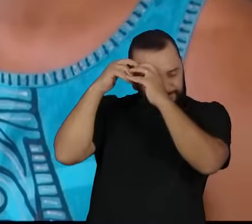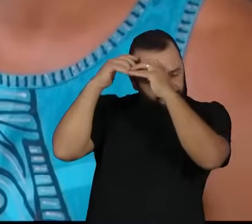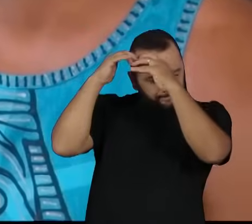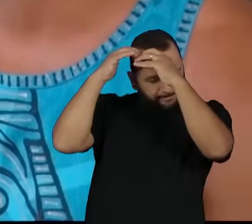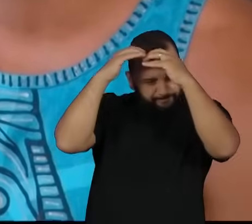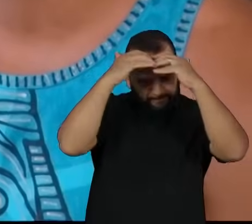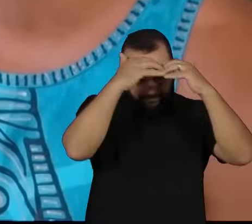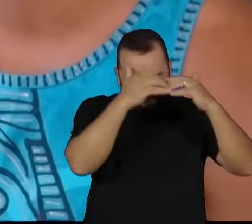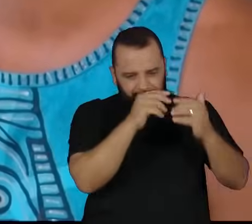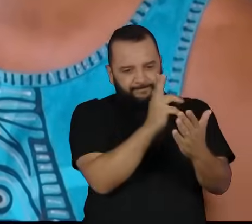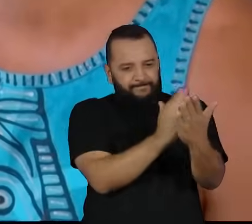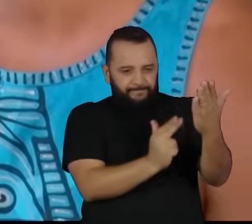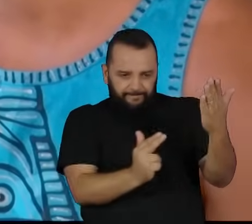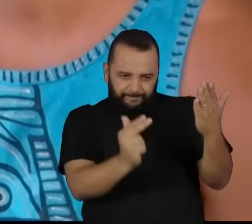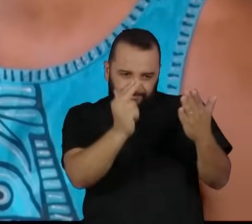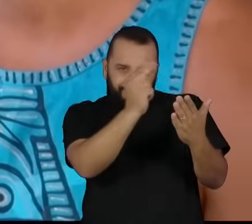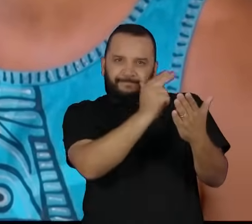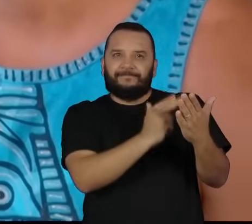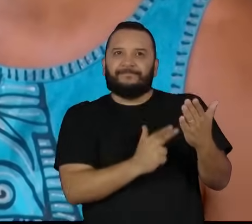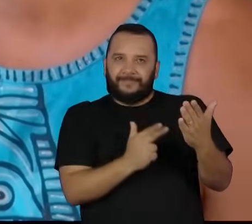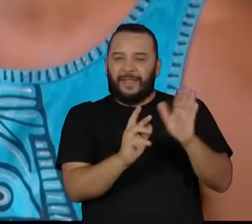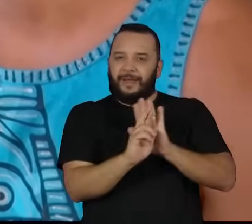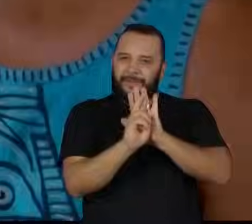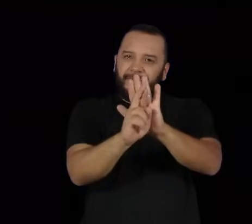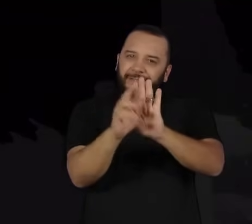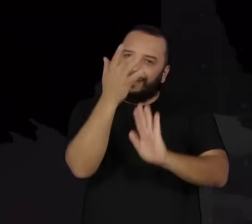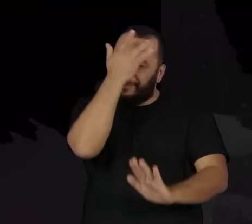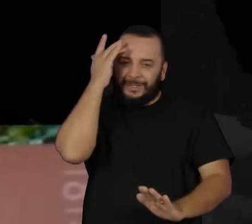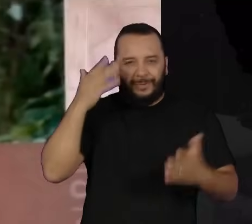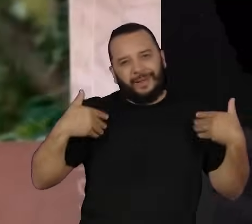Então é uma grande alegria demais representar essas pessoas, assim.